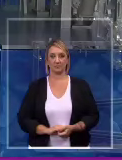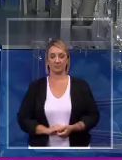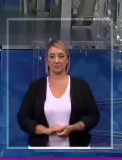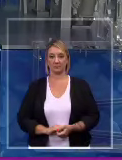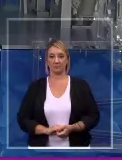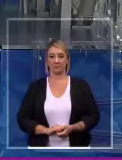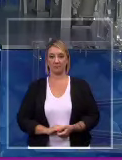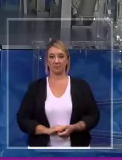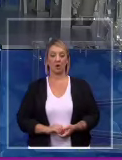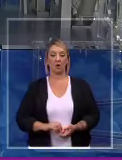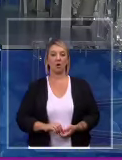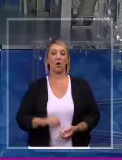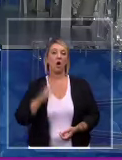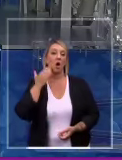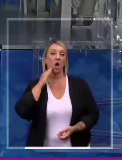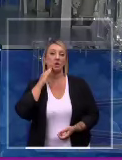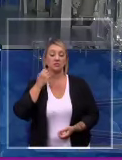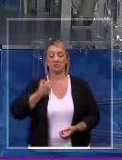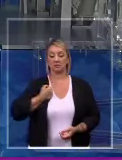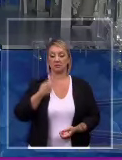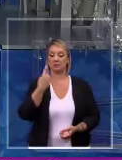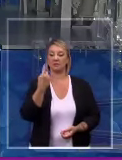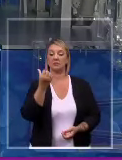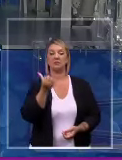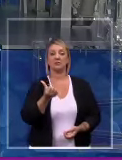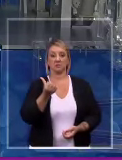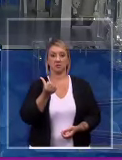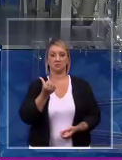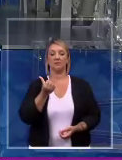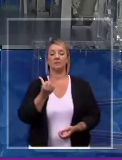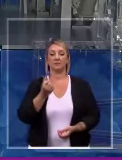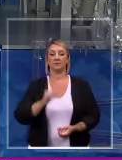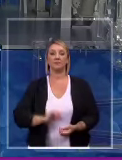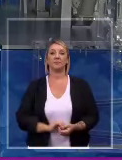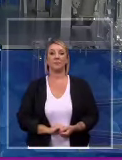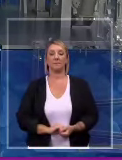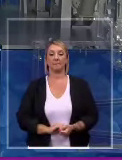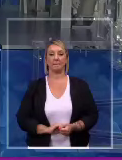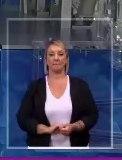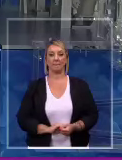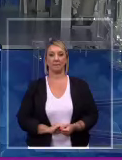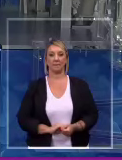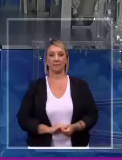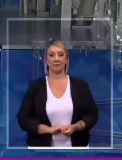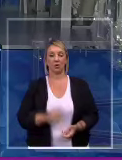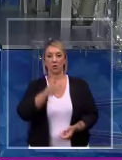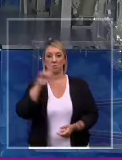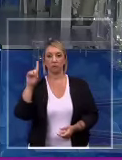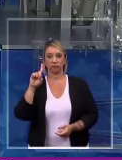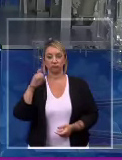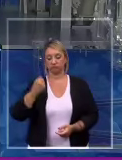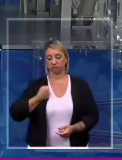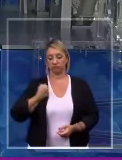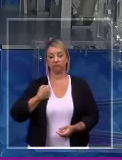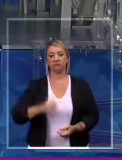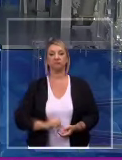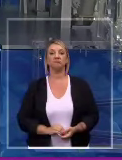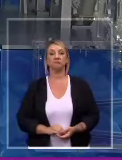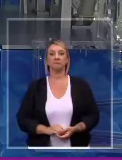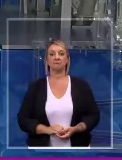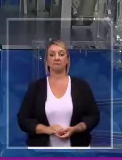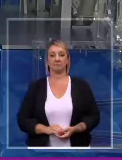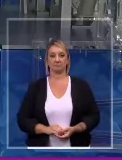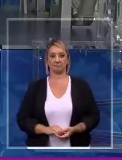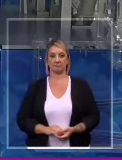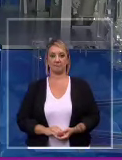bola rosa número 16, foi a penúltima bola a cair, rosa 16, agora vamos ao último número, 15º do